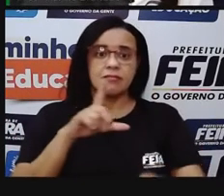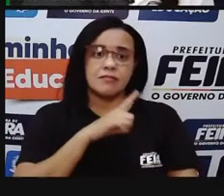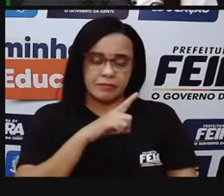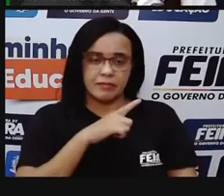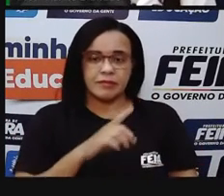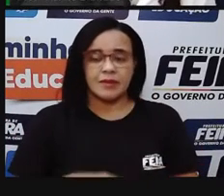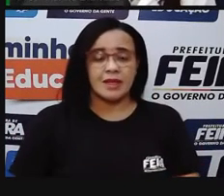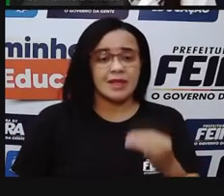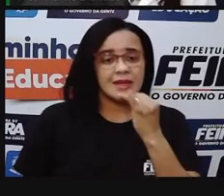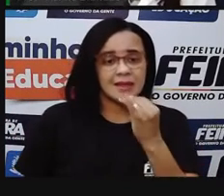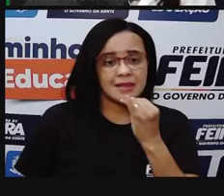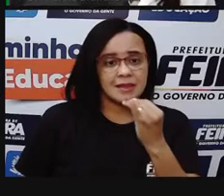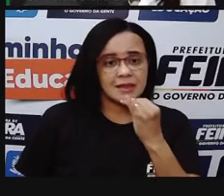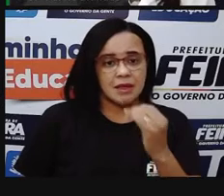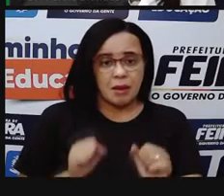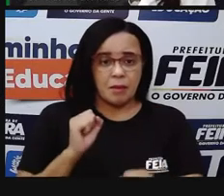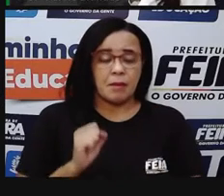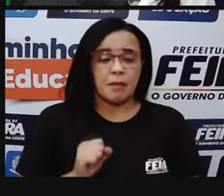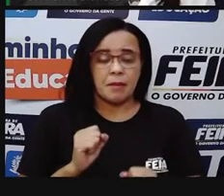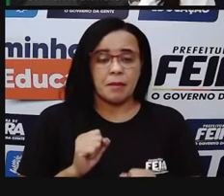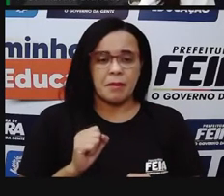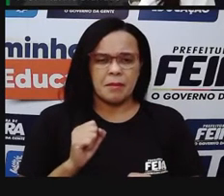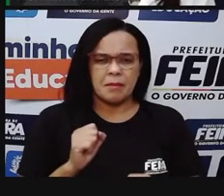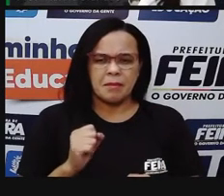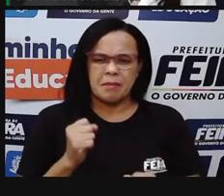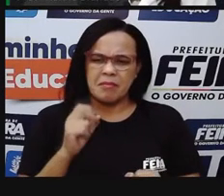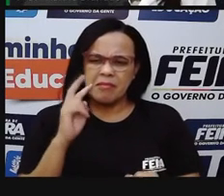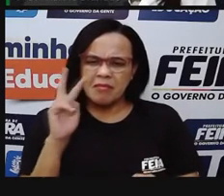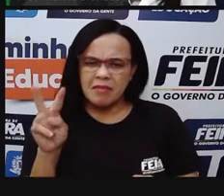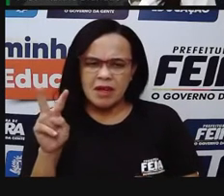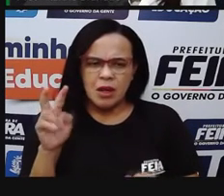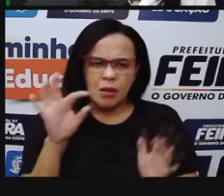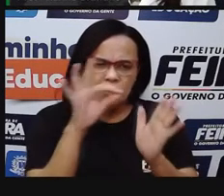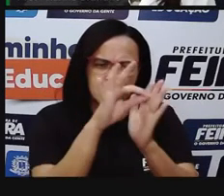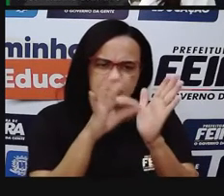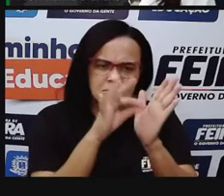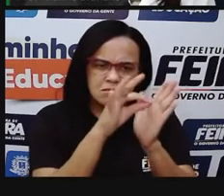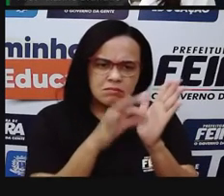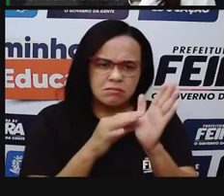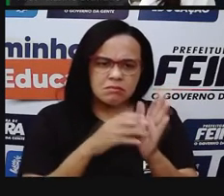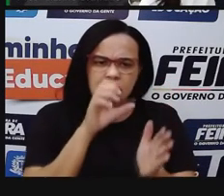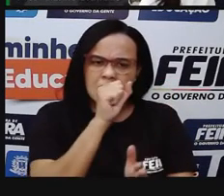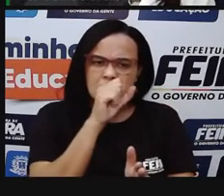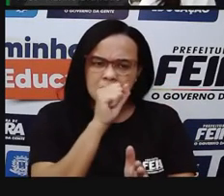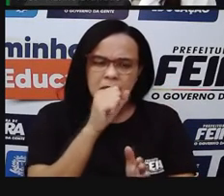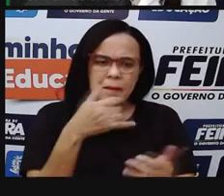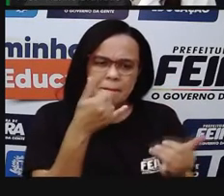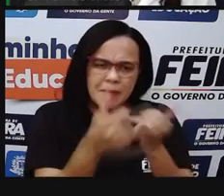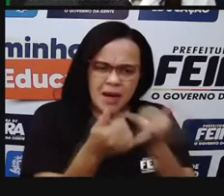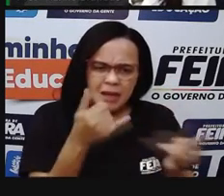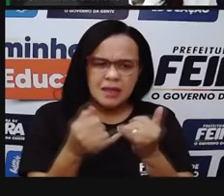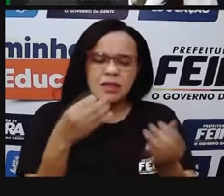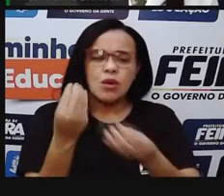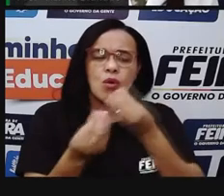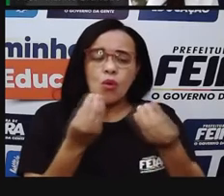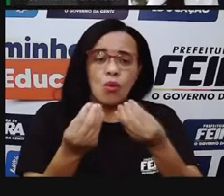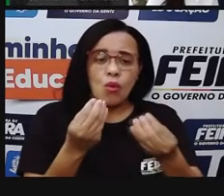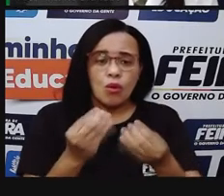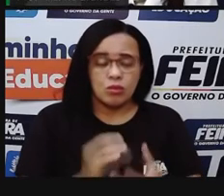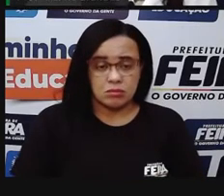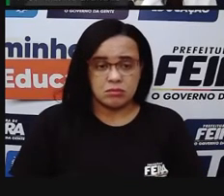vidro. Ela tá cheia de pontinhos, percebe? Pontinhos laranjas, amarelados, né? O que são